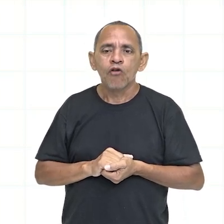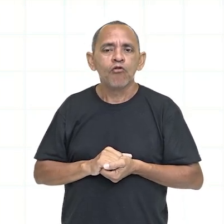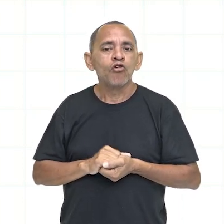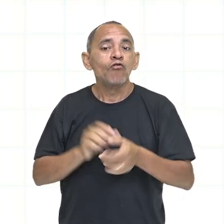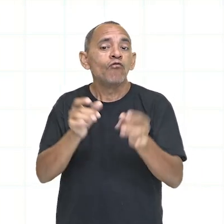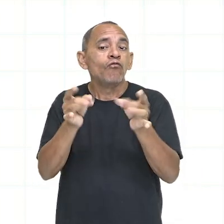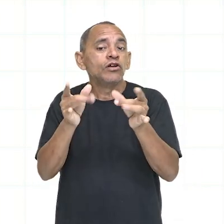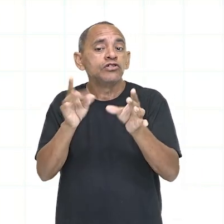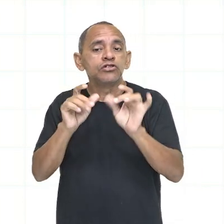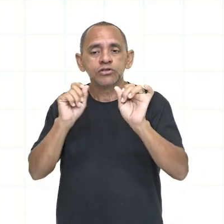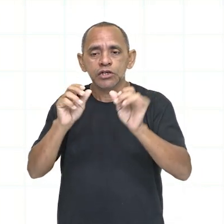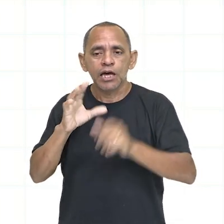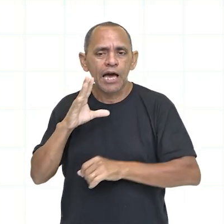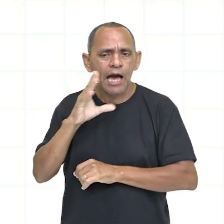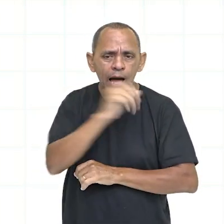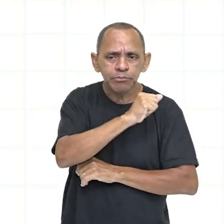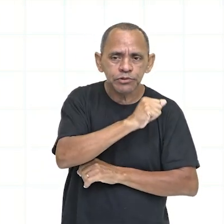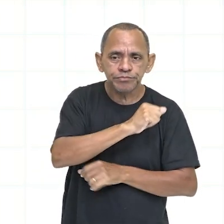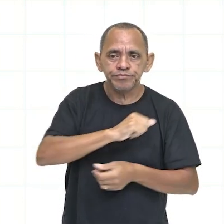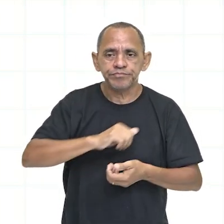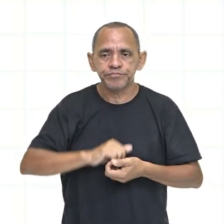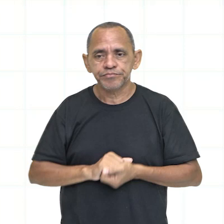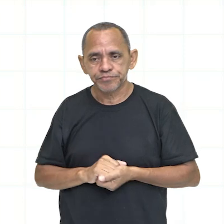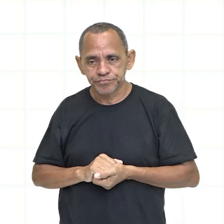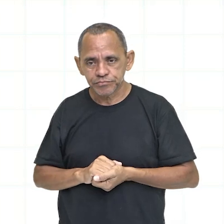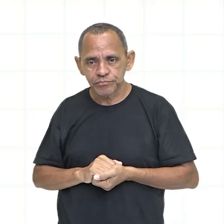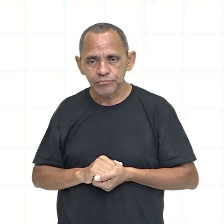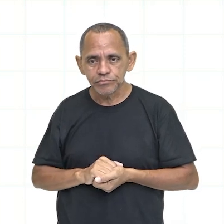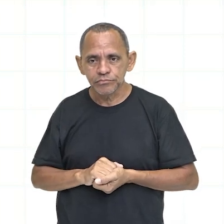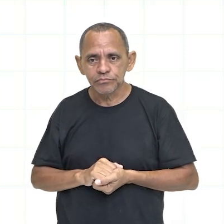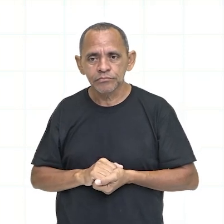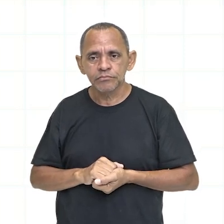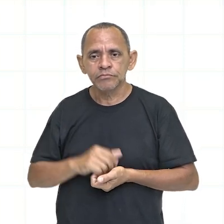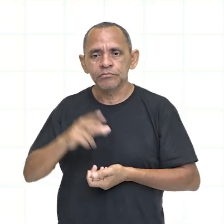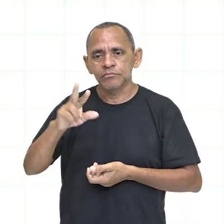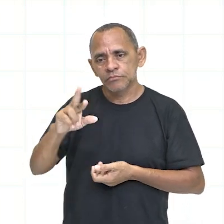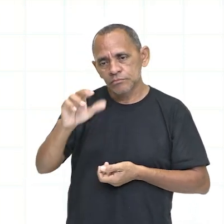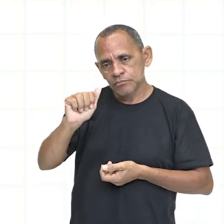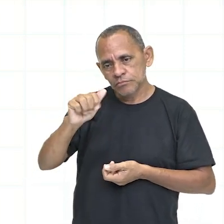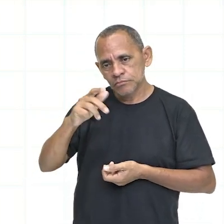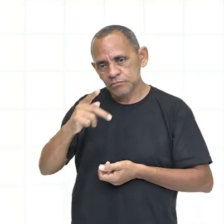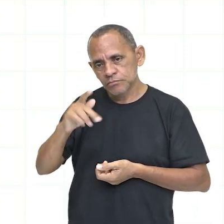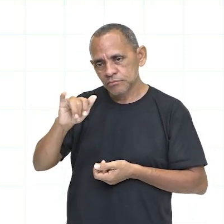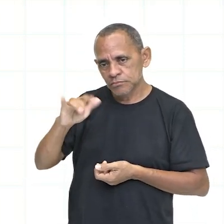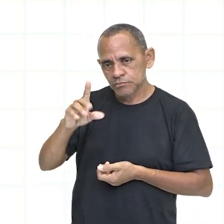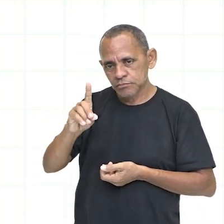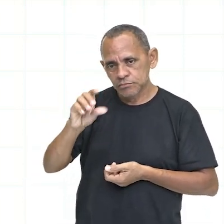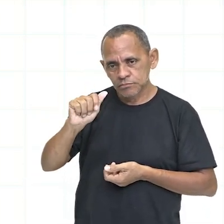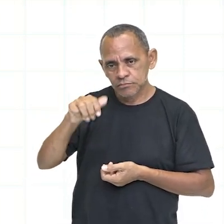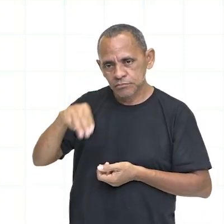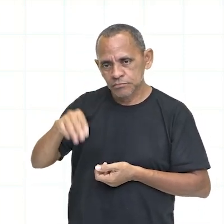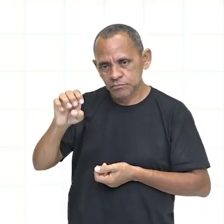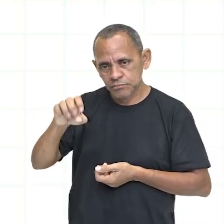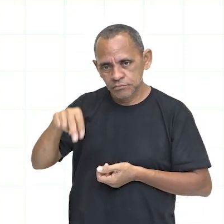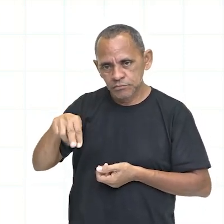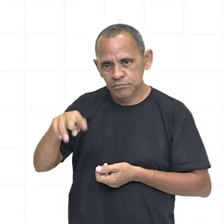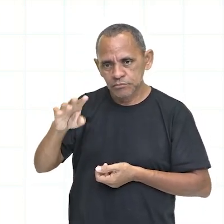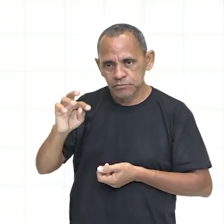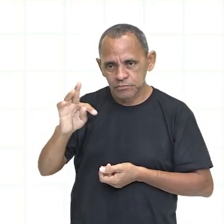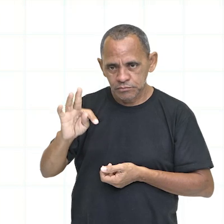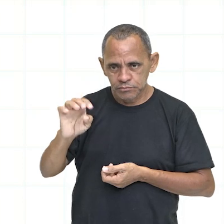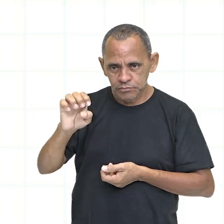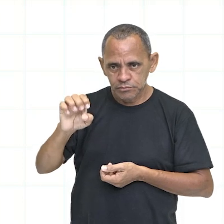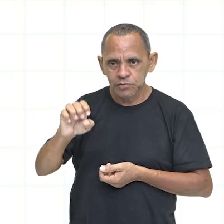ly. Então, as entradas do concerto foram vendidas, né, esgotadas